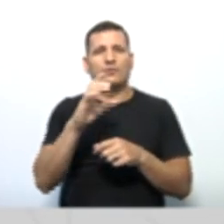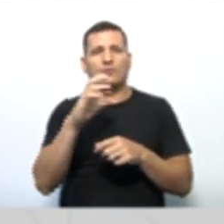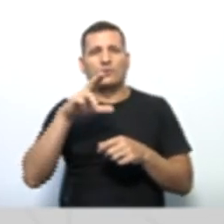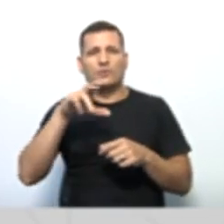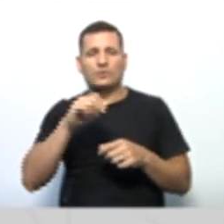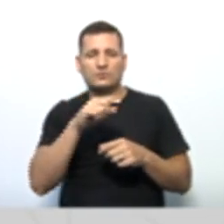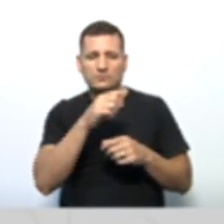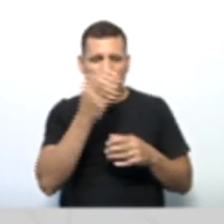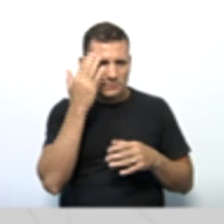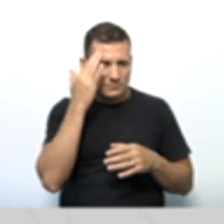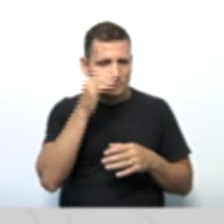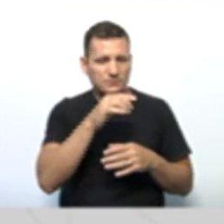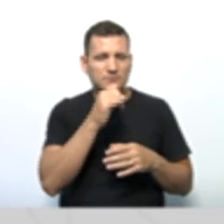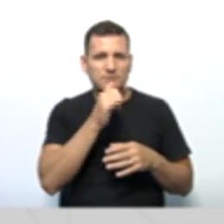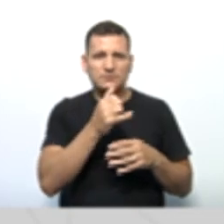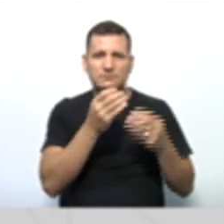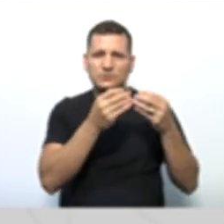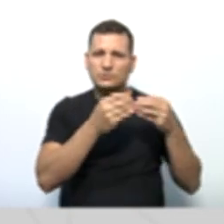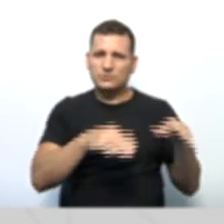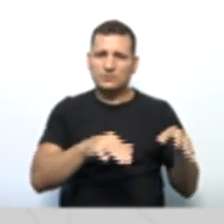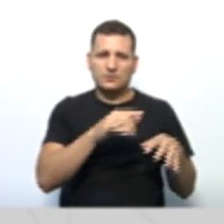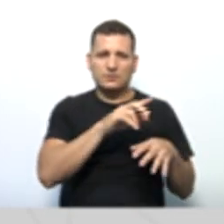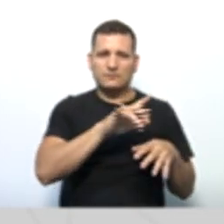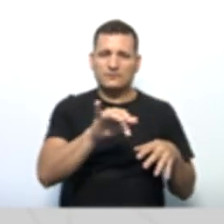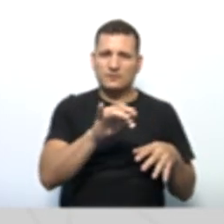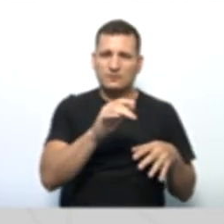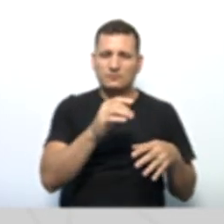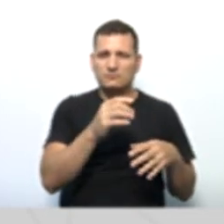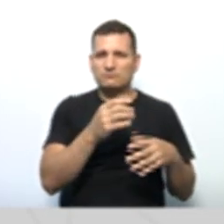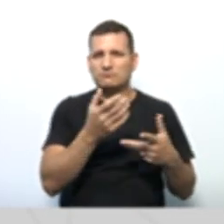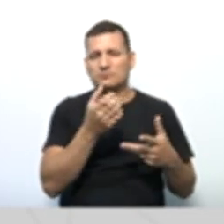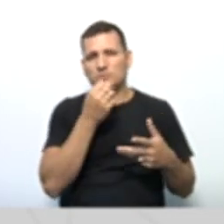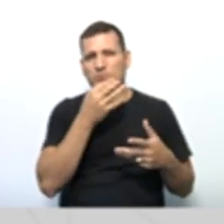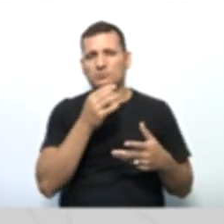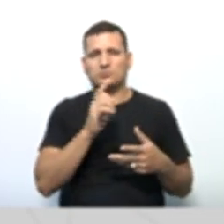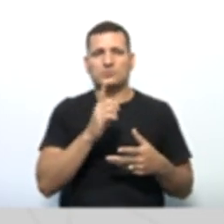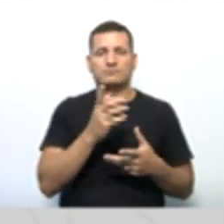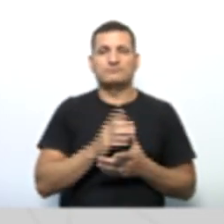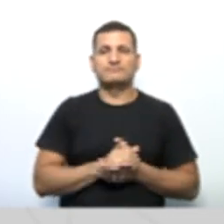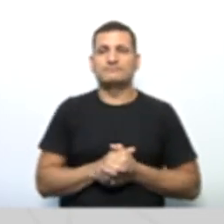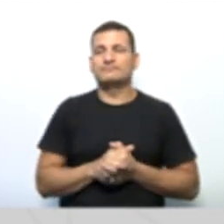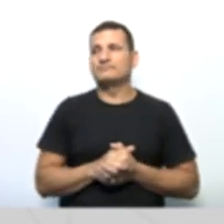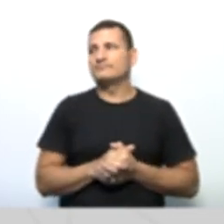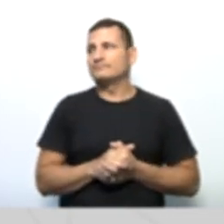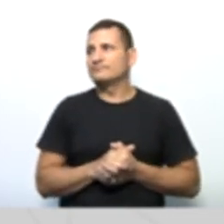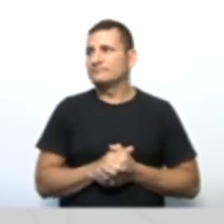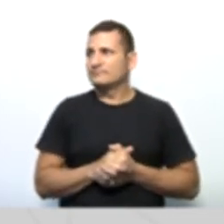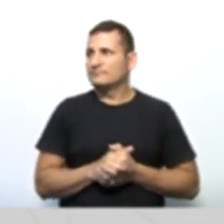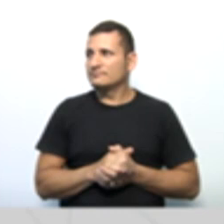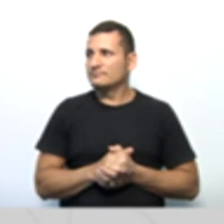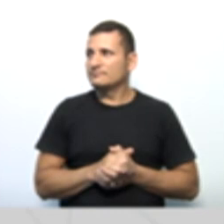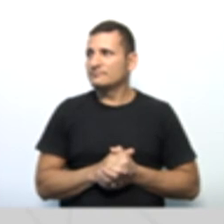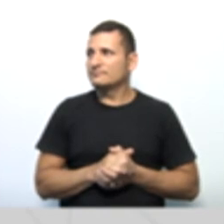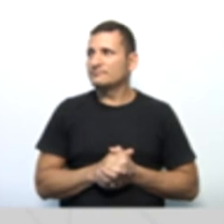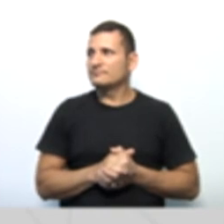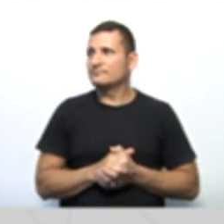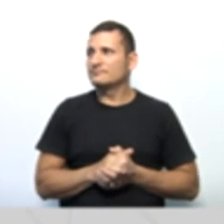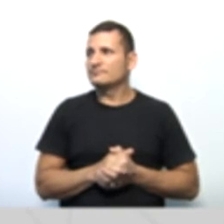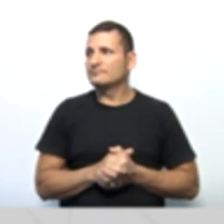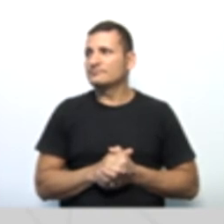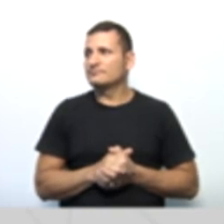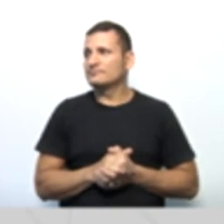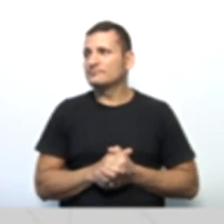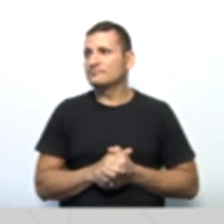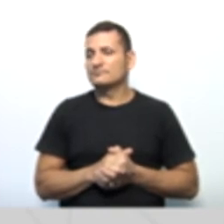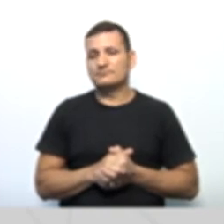dano para que a gente possa saber se a ação é boa ou ruim. Vamos para a próxima? Próxima afirmação, então.